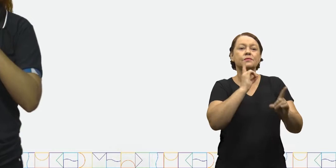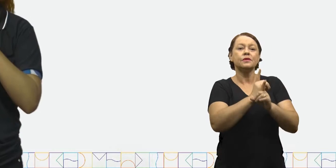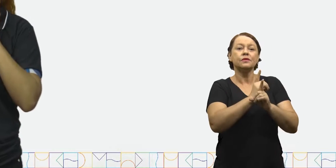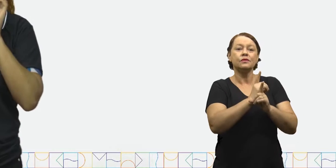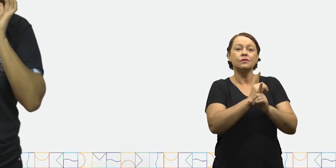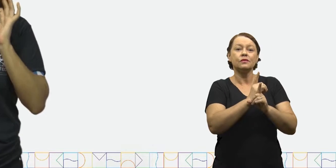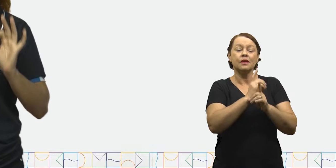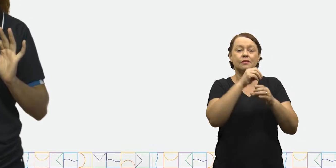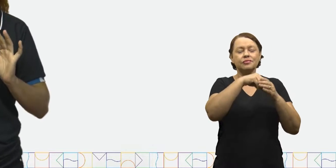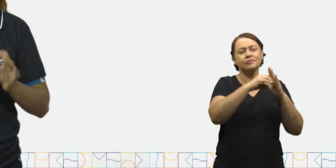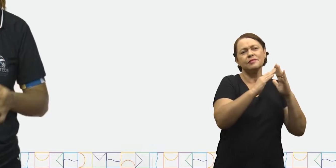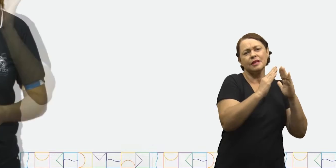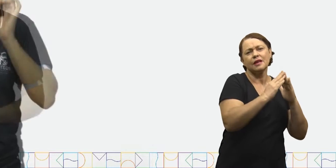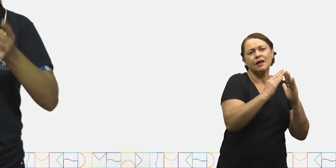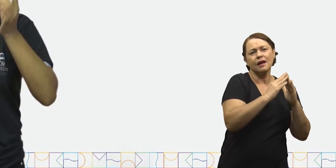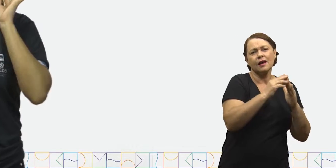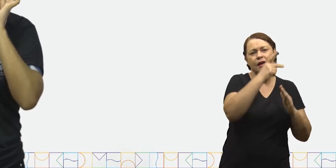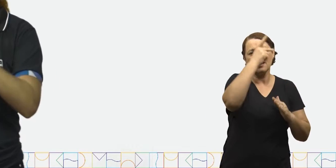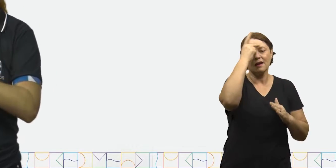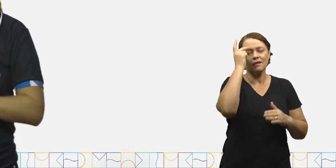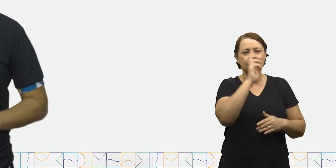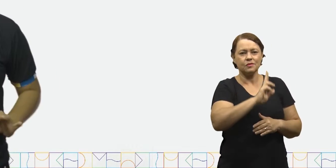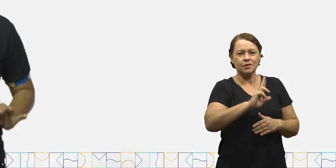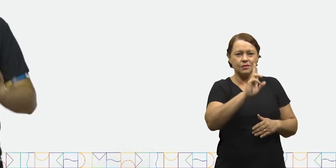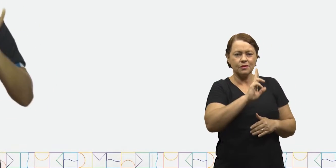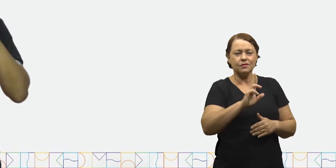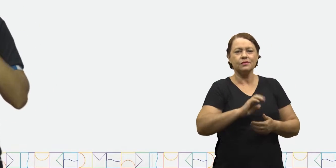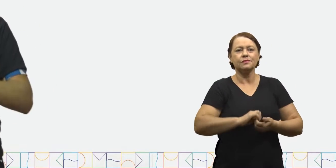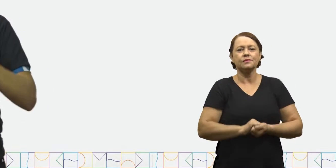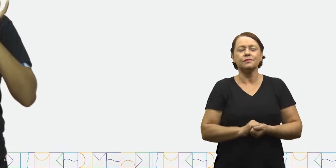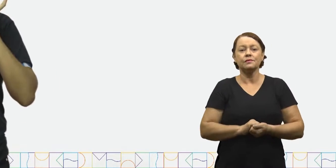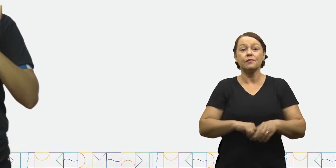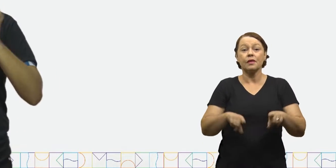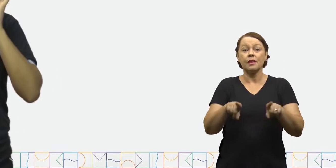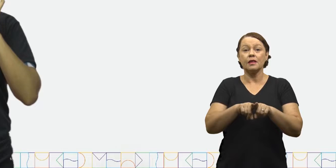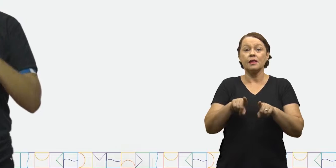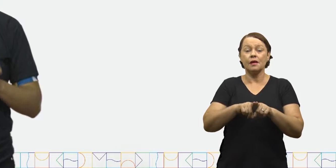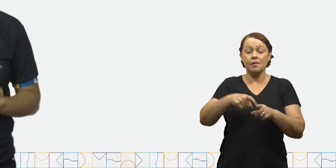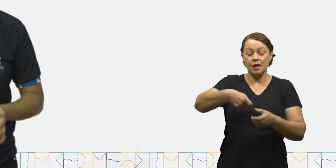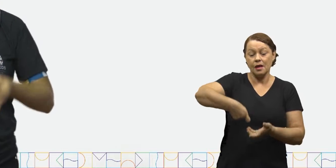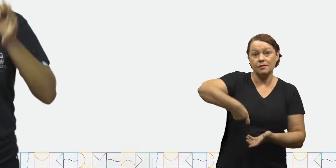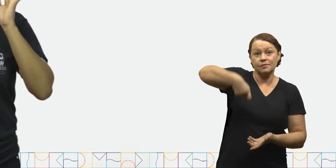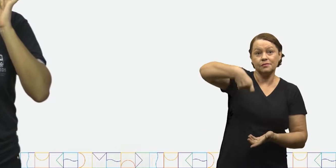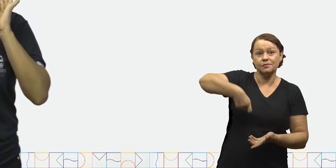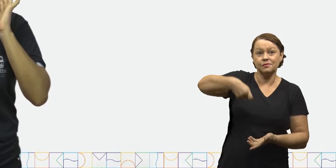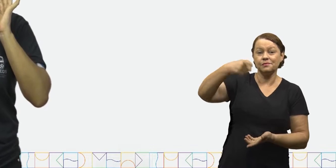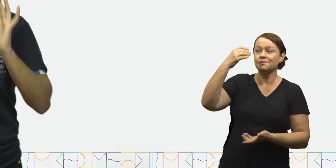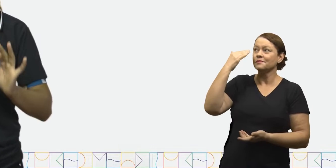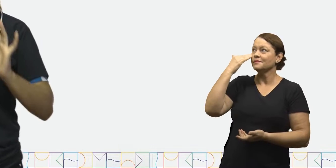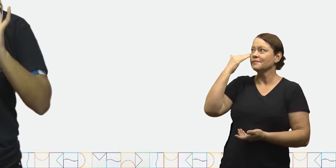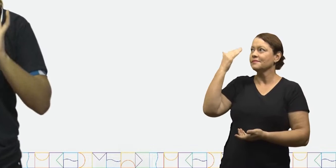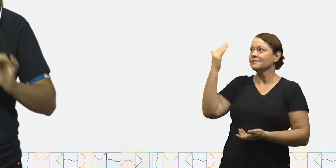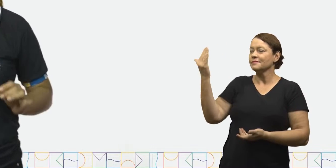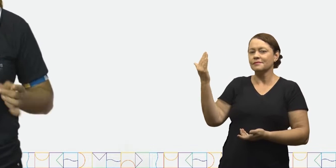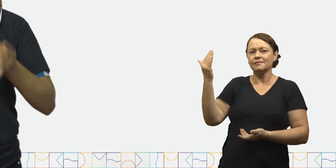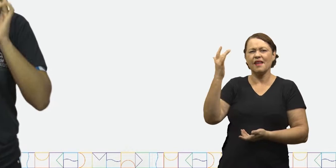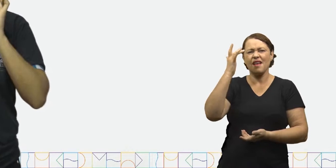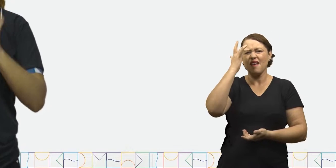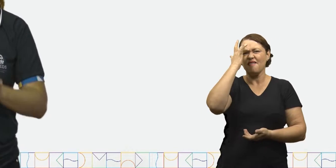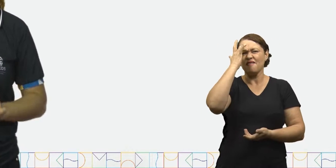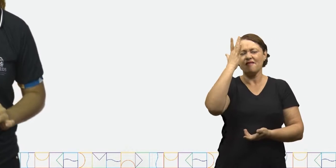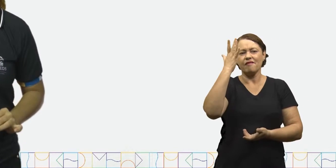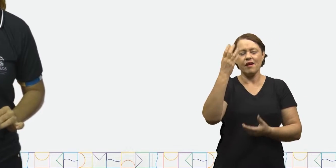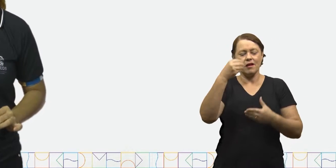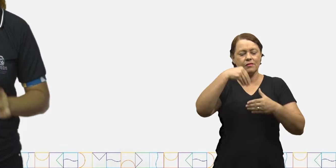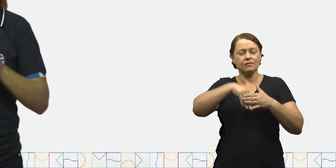encontrada em casa. Temos agora a balança de gancho. Ela é muito fácil de